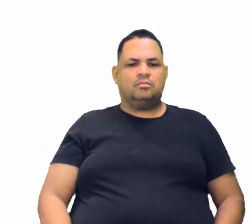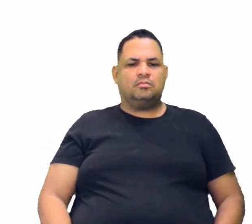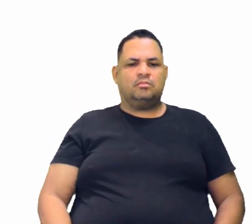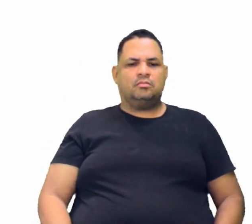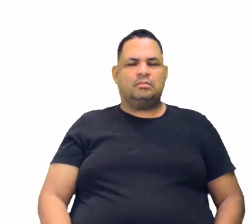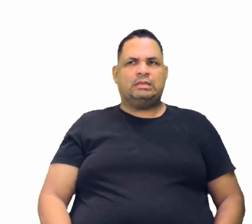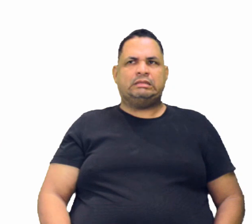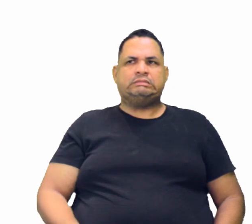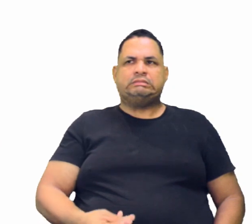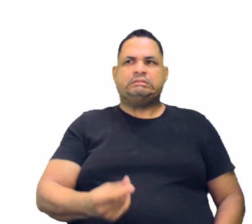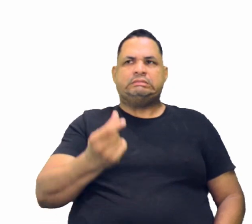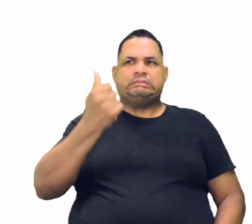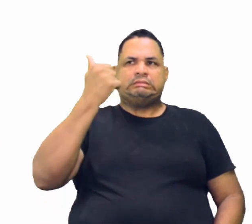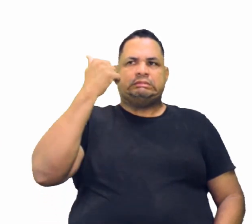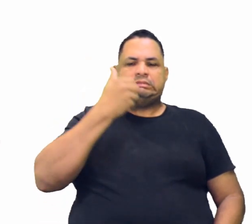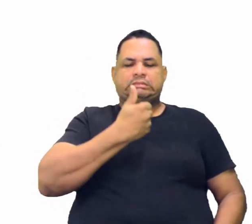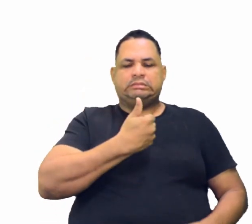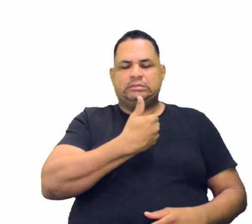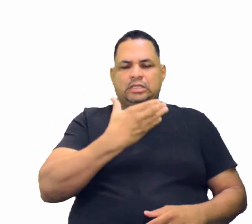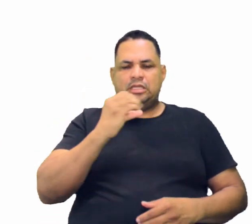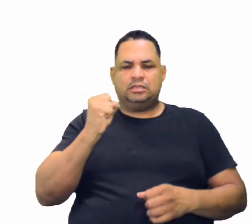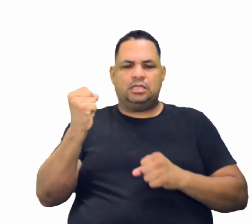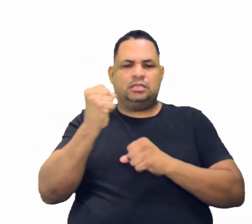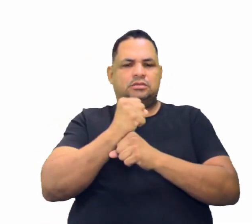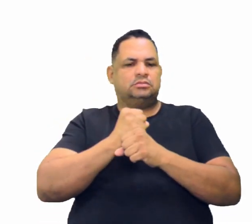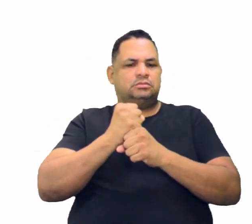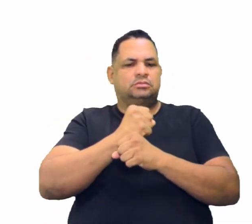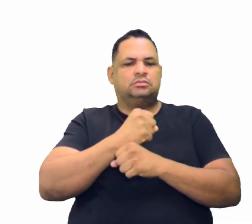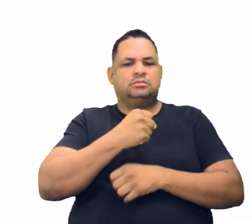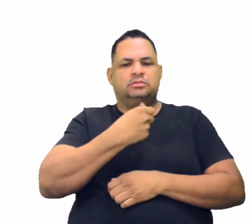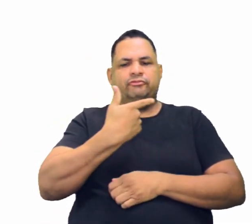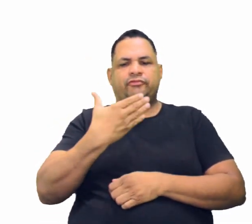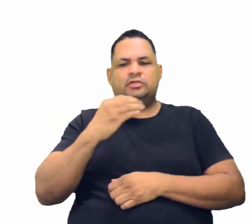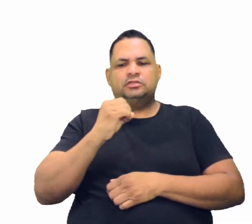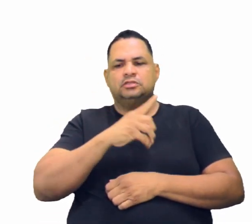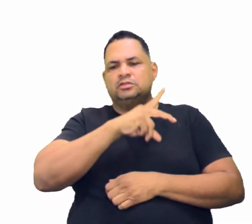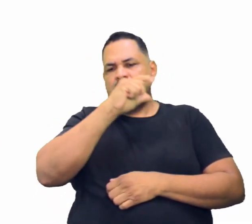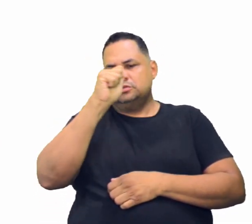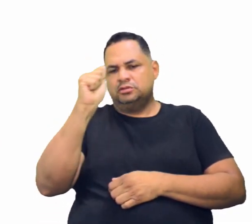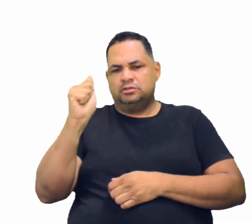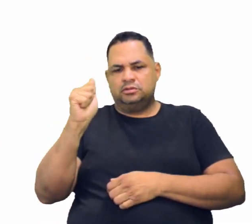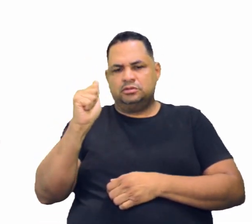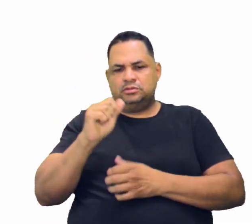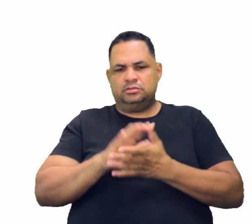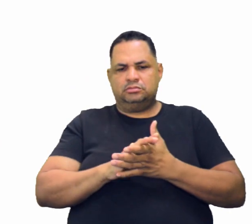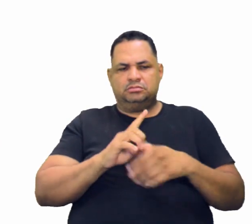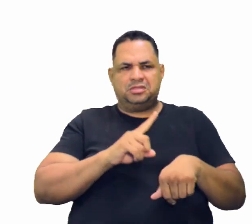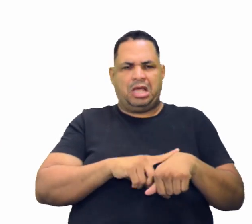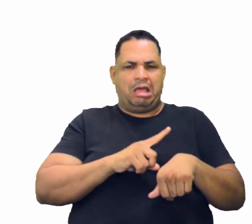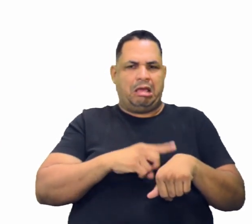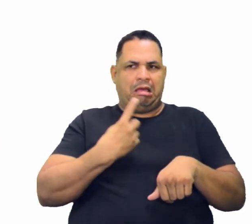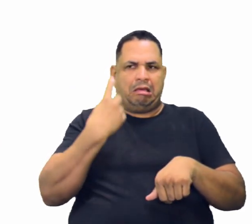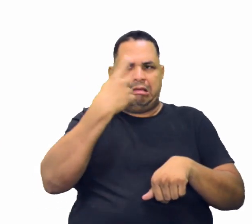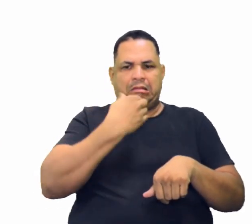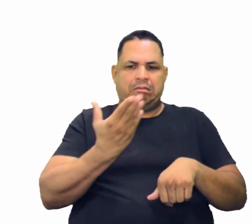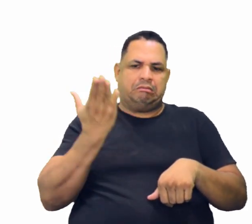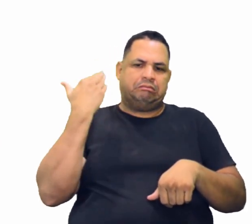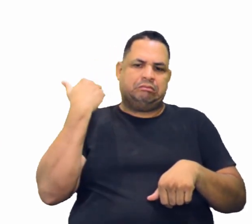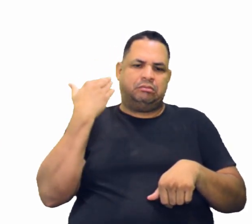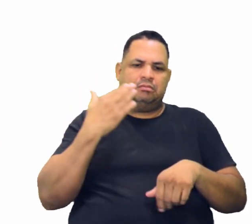Faz 10 anos, faz 20 dias, faz 2